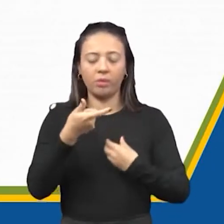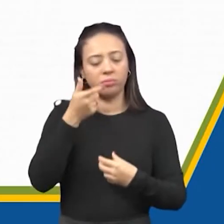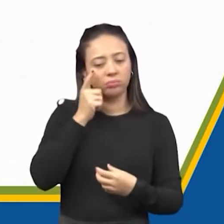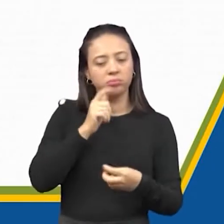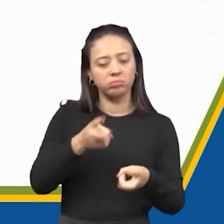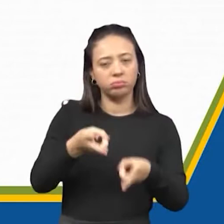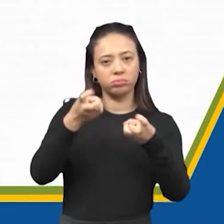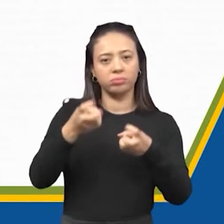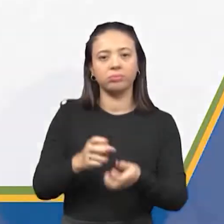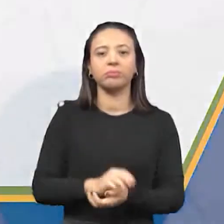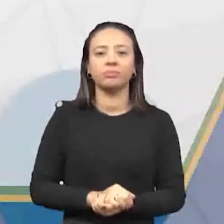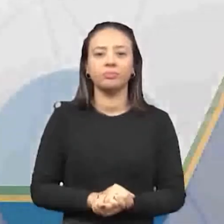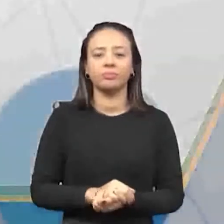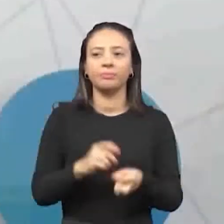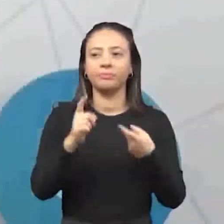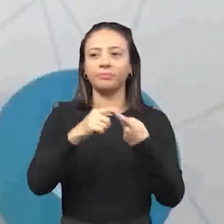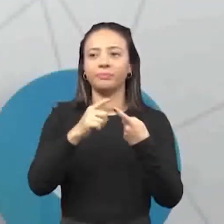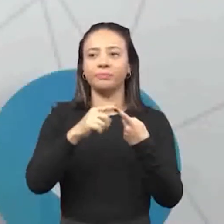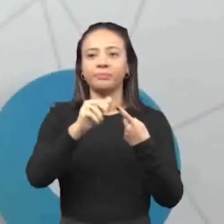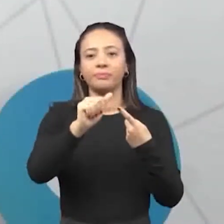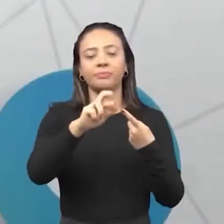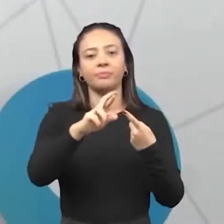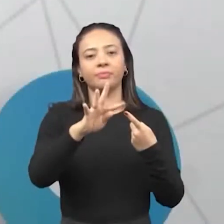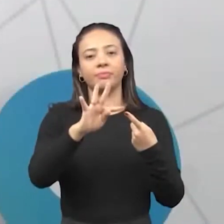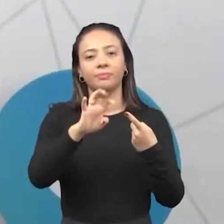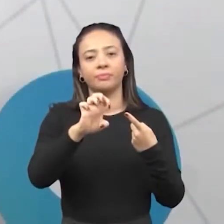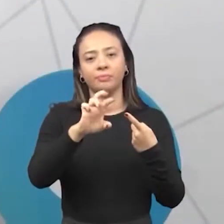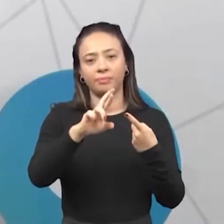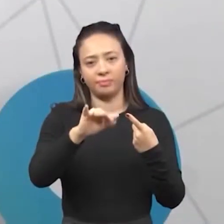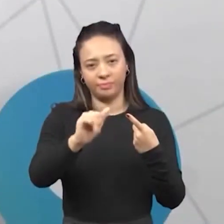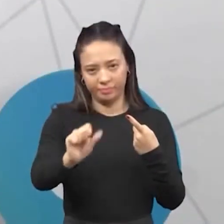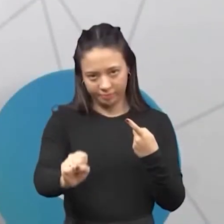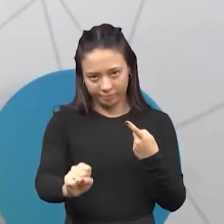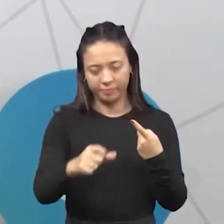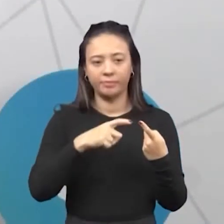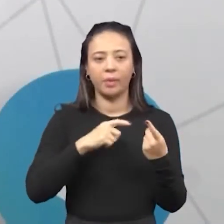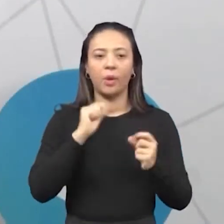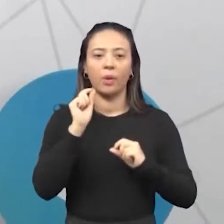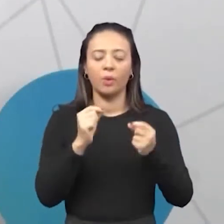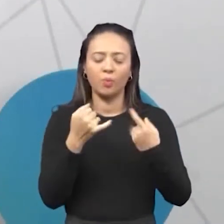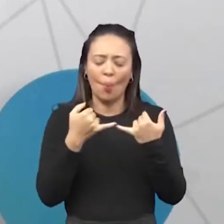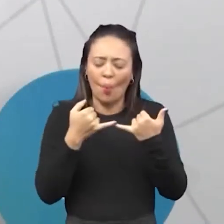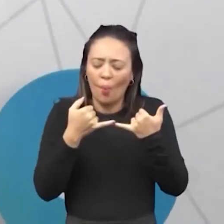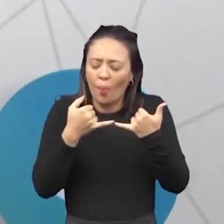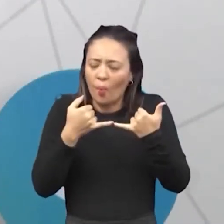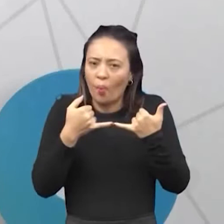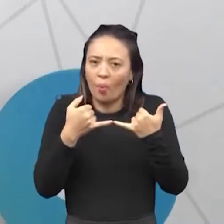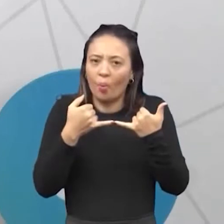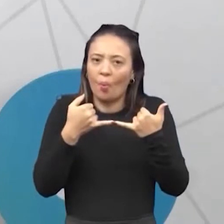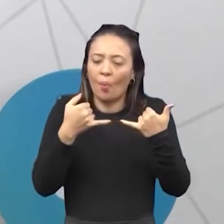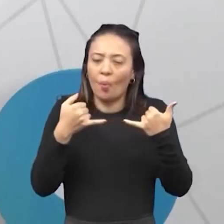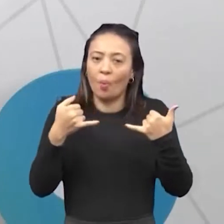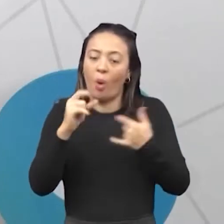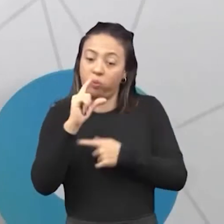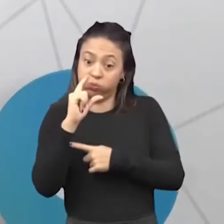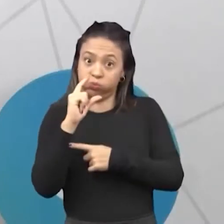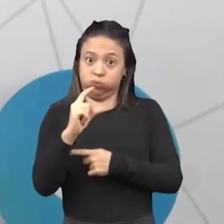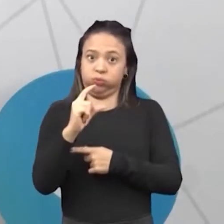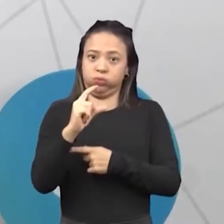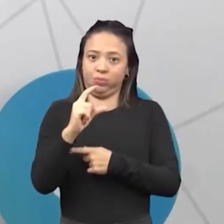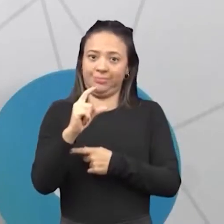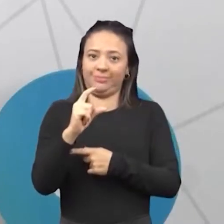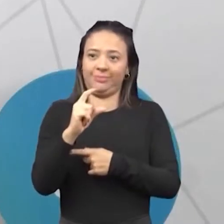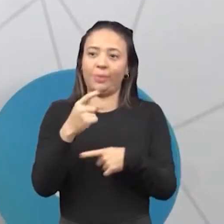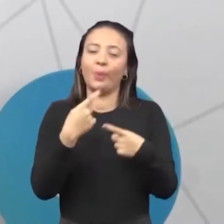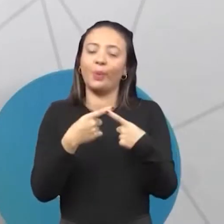esses vasos. Começando pelas artérias. As artérias, elas têm um calibre maior, elas têm uma espessura